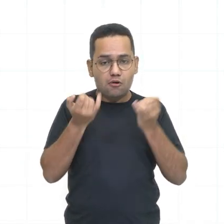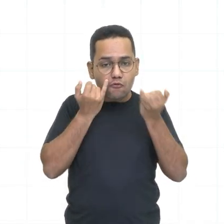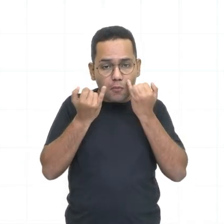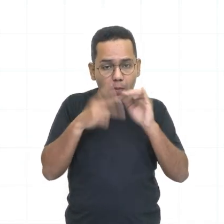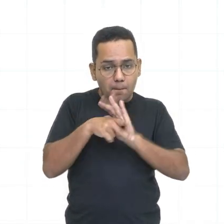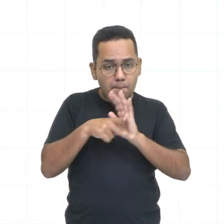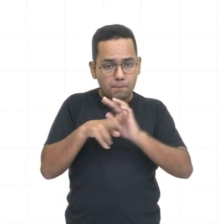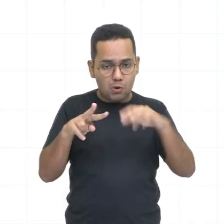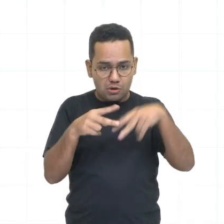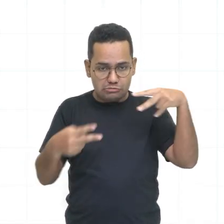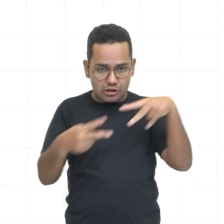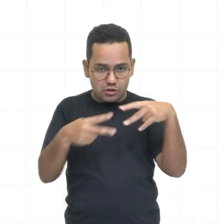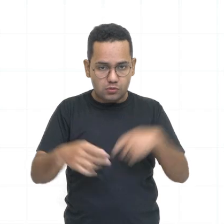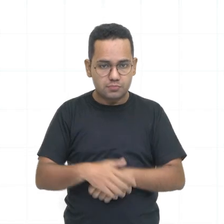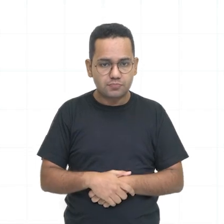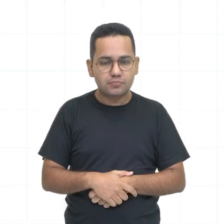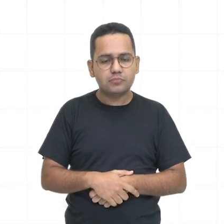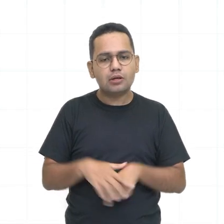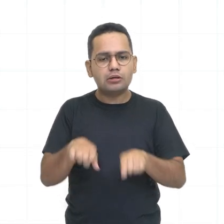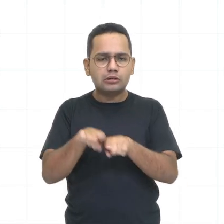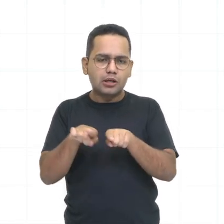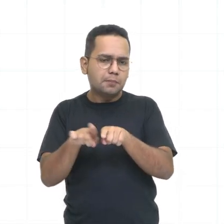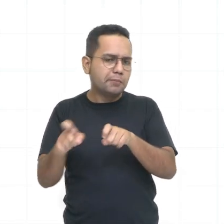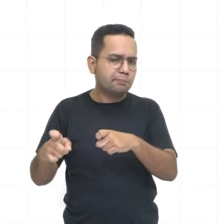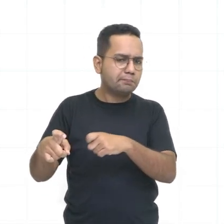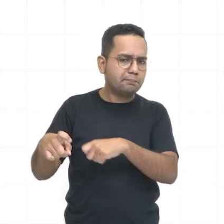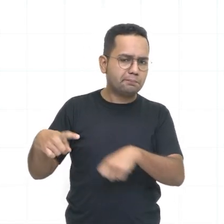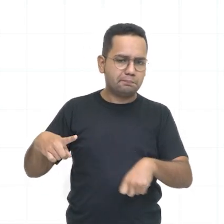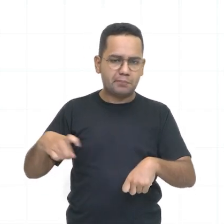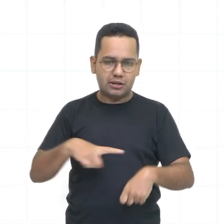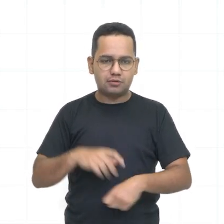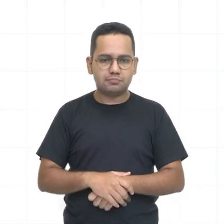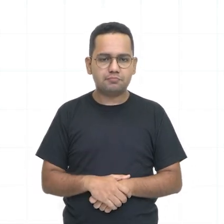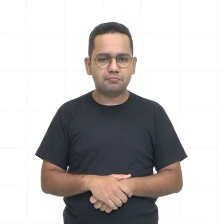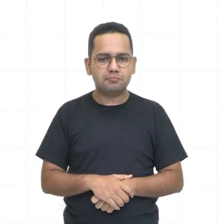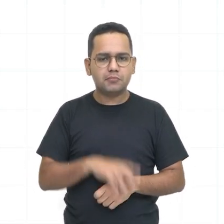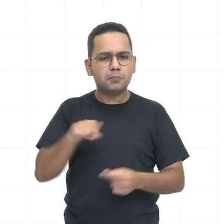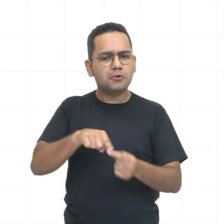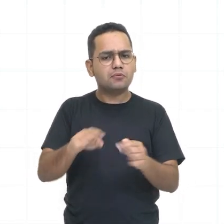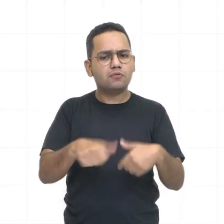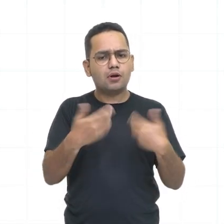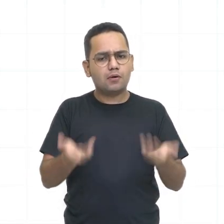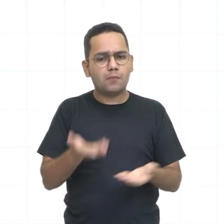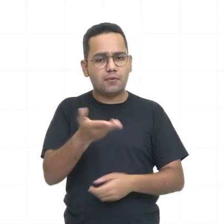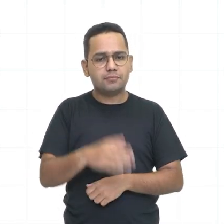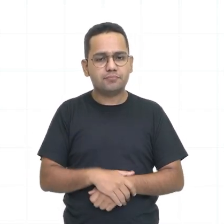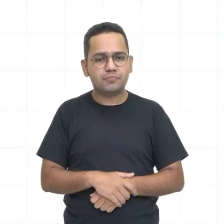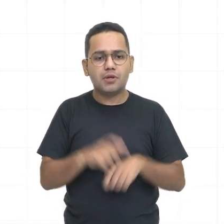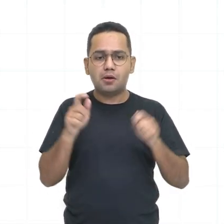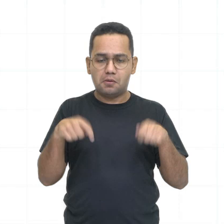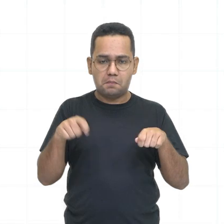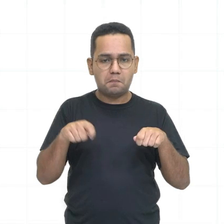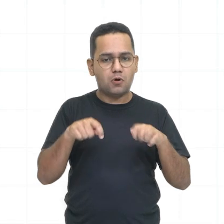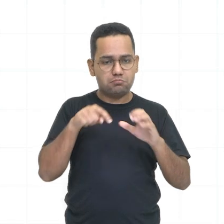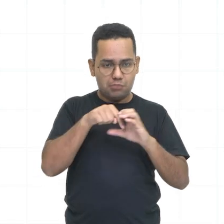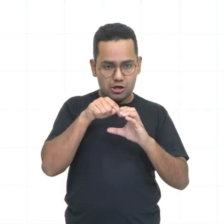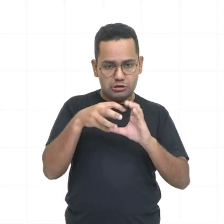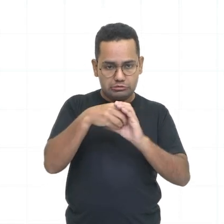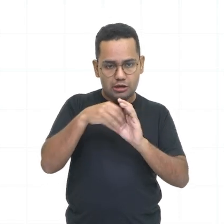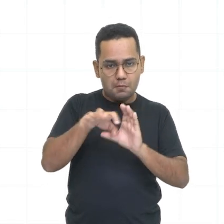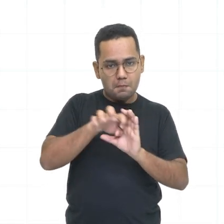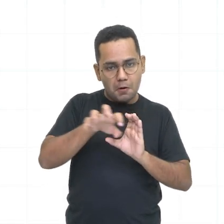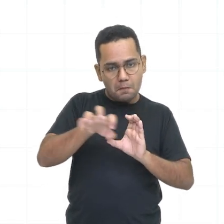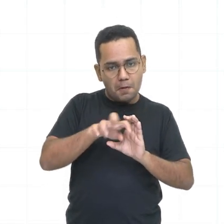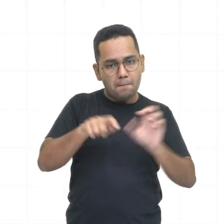de DNA circular, tal como as bactérias. Sua função é realizar a